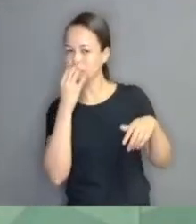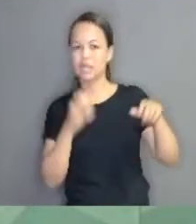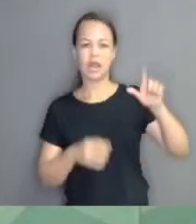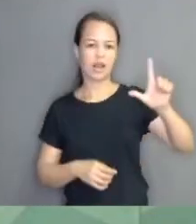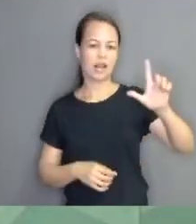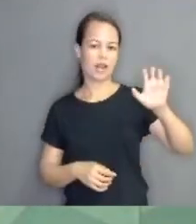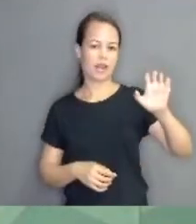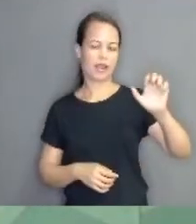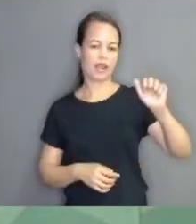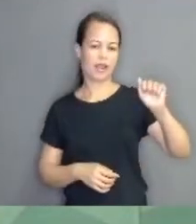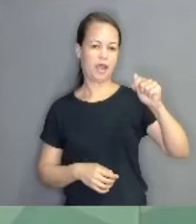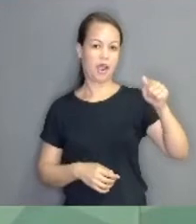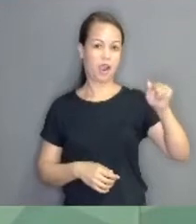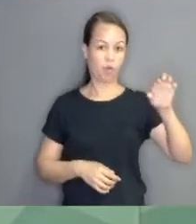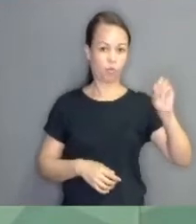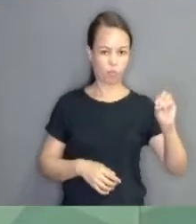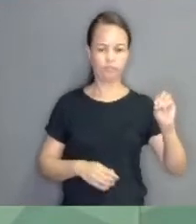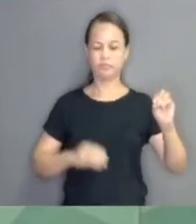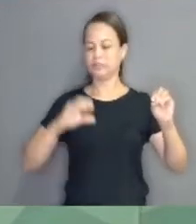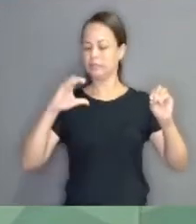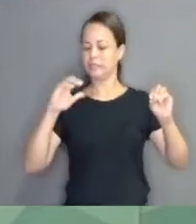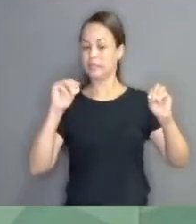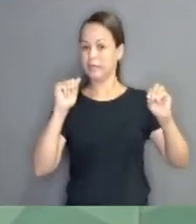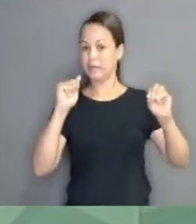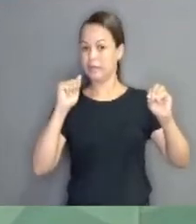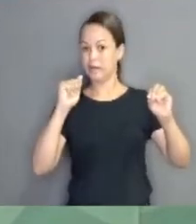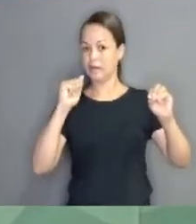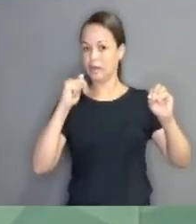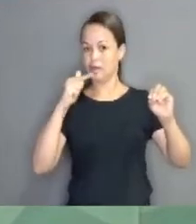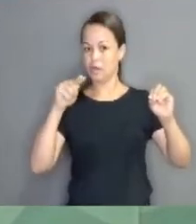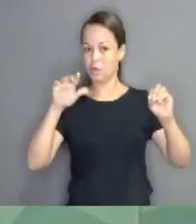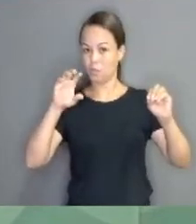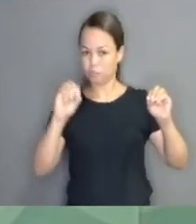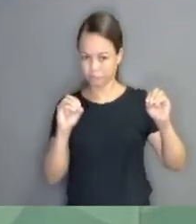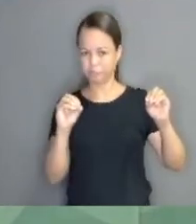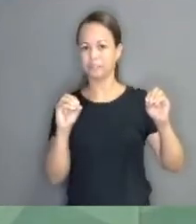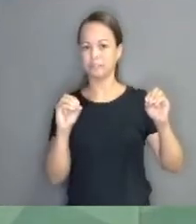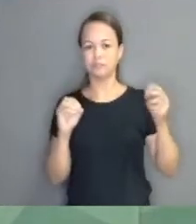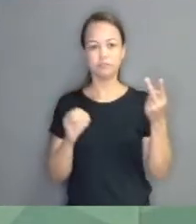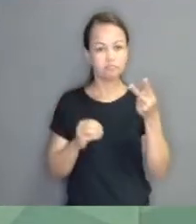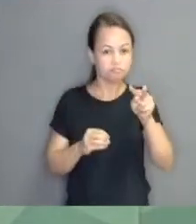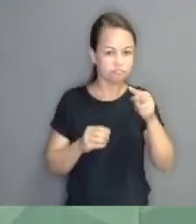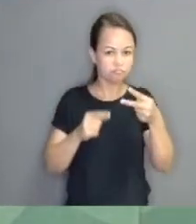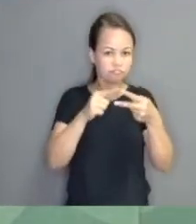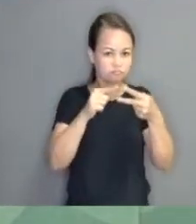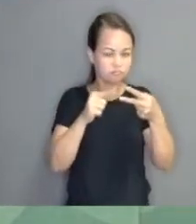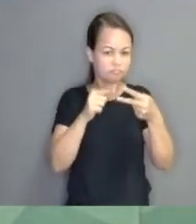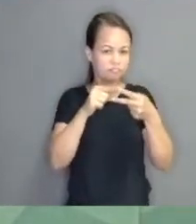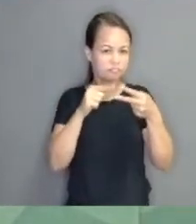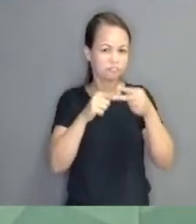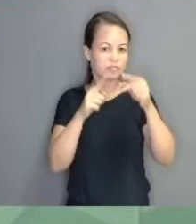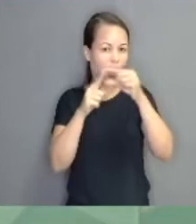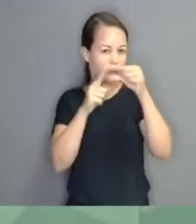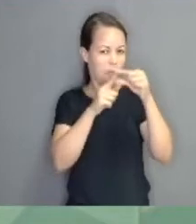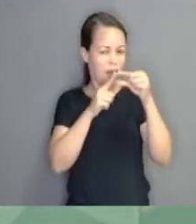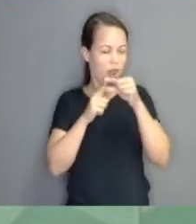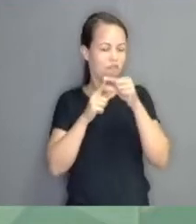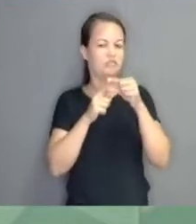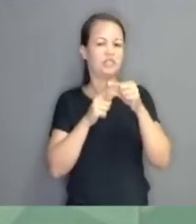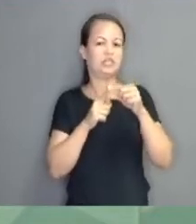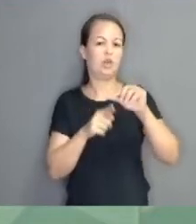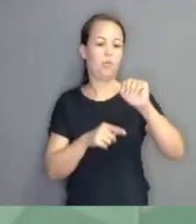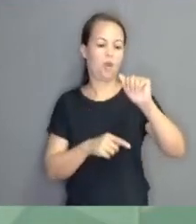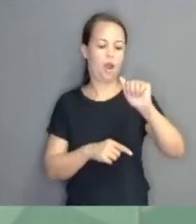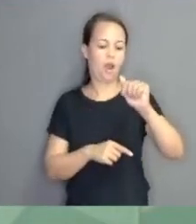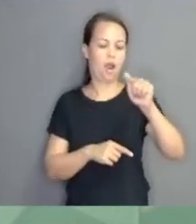leão e com as duas palavrinhas vão ter